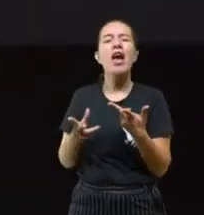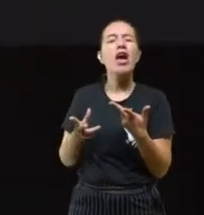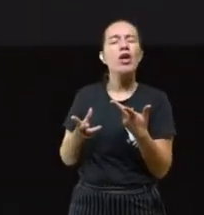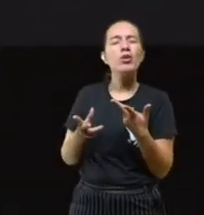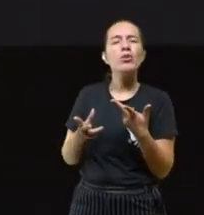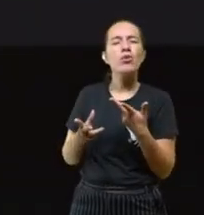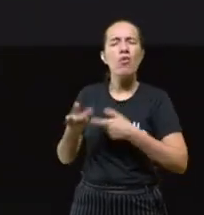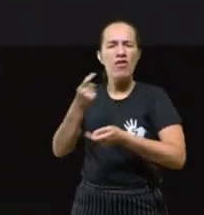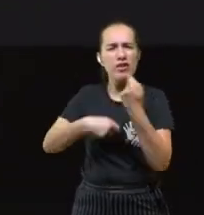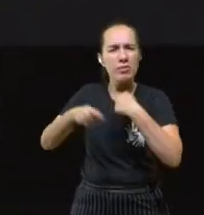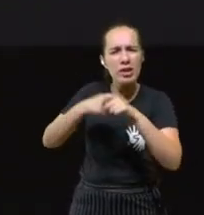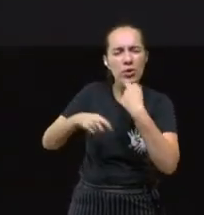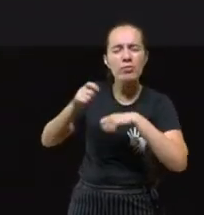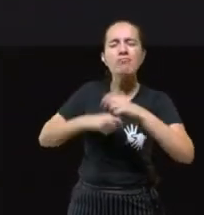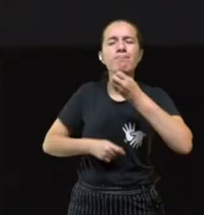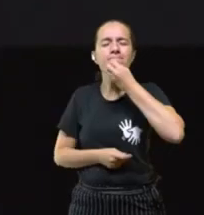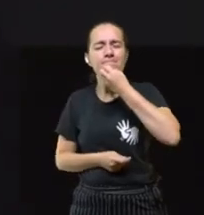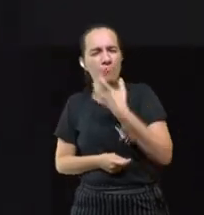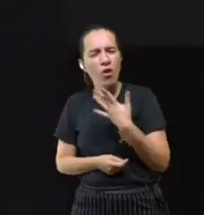fazer,